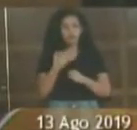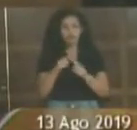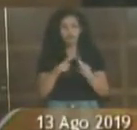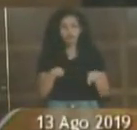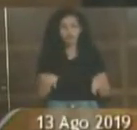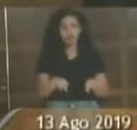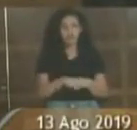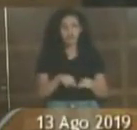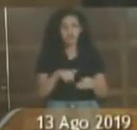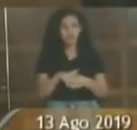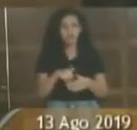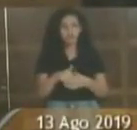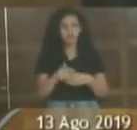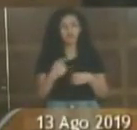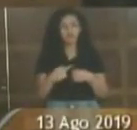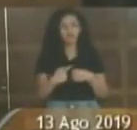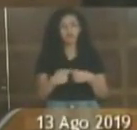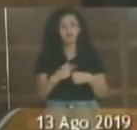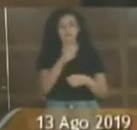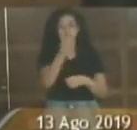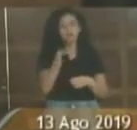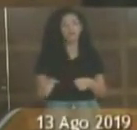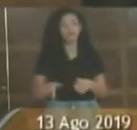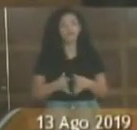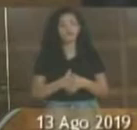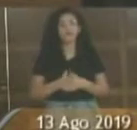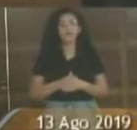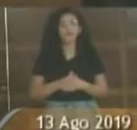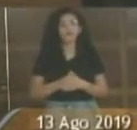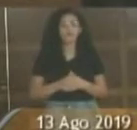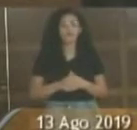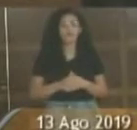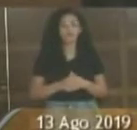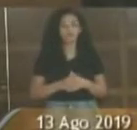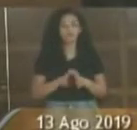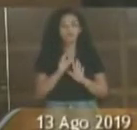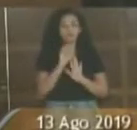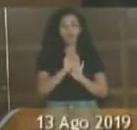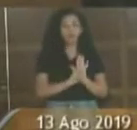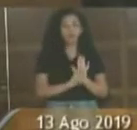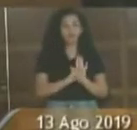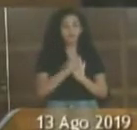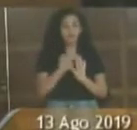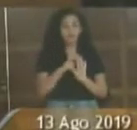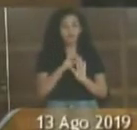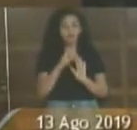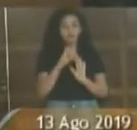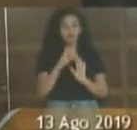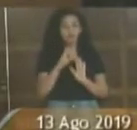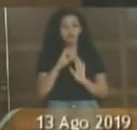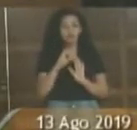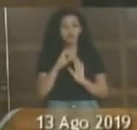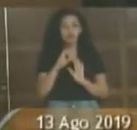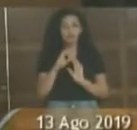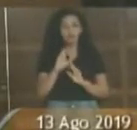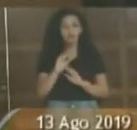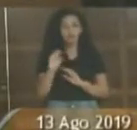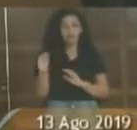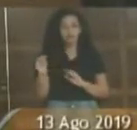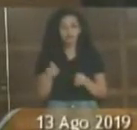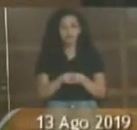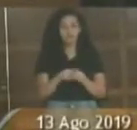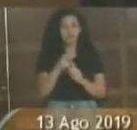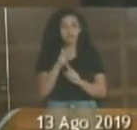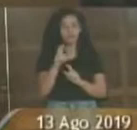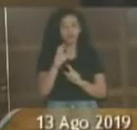rede elétrica e dos alambrados na Rua da Jaqueira, ao lado da creche, bairro Frade. Ofícios 500 e 508, todos em